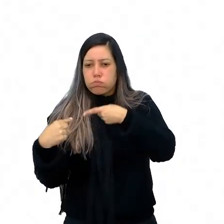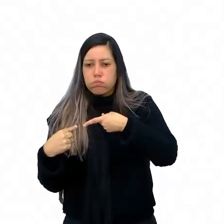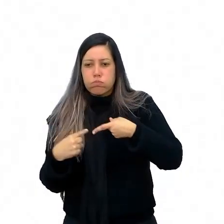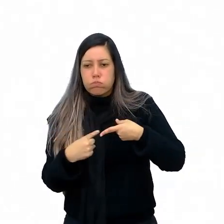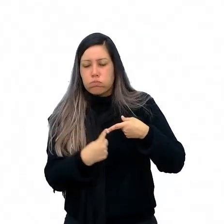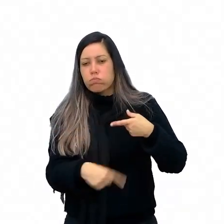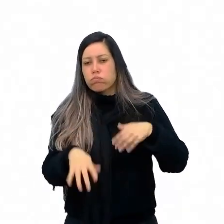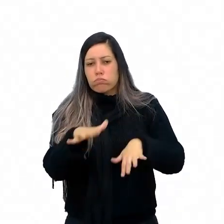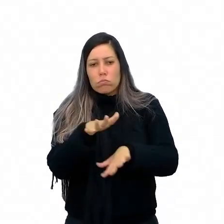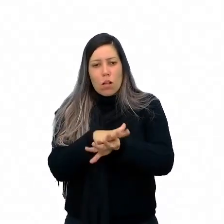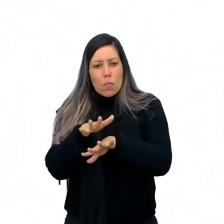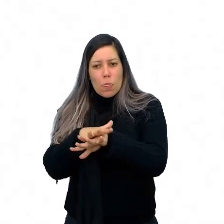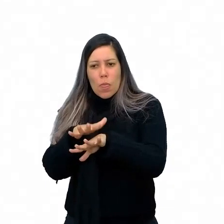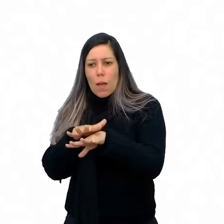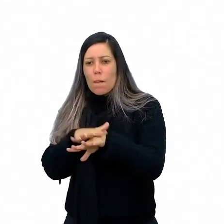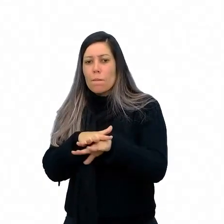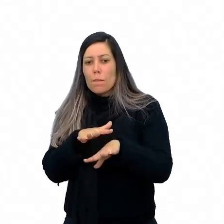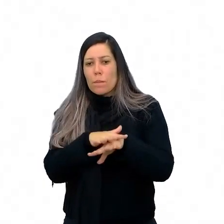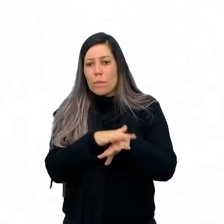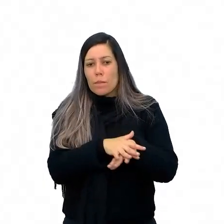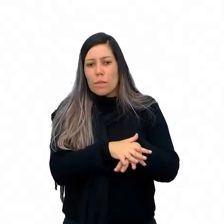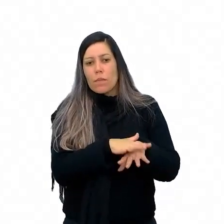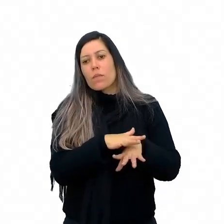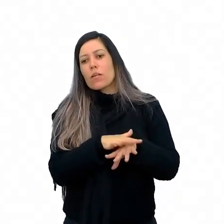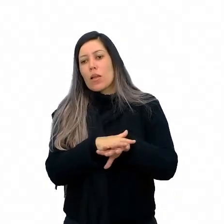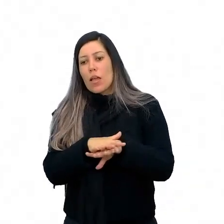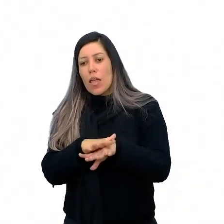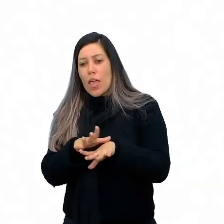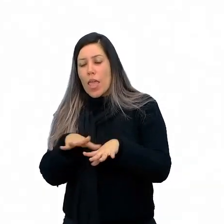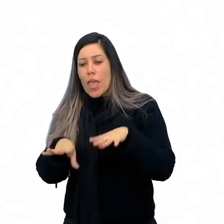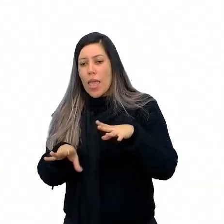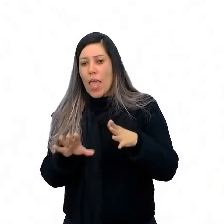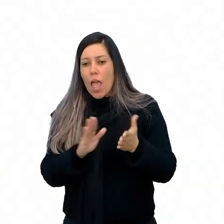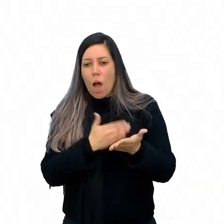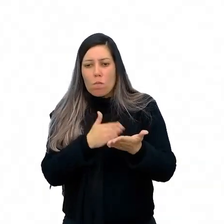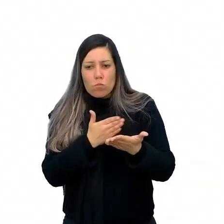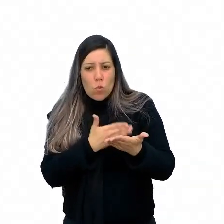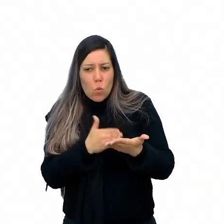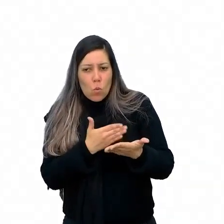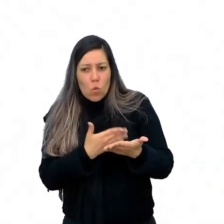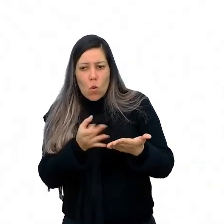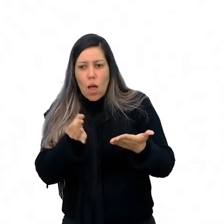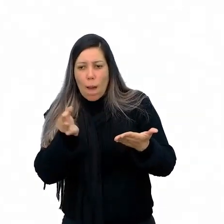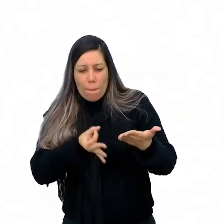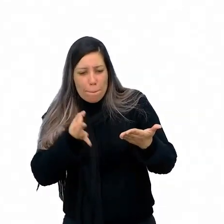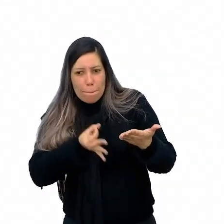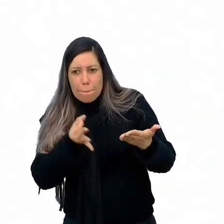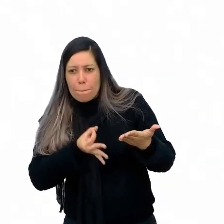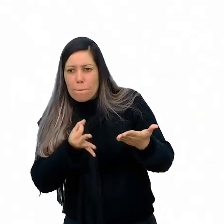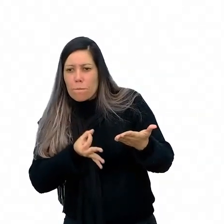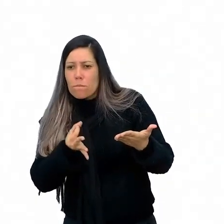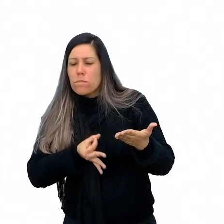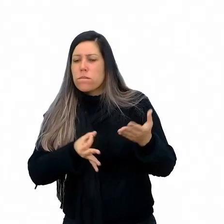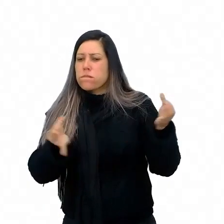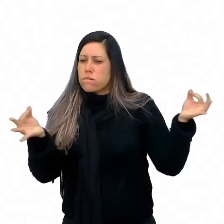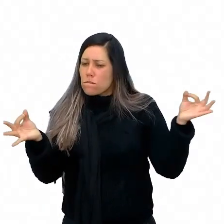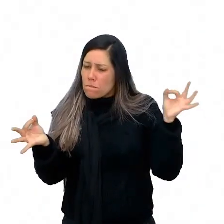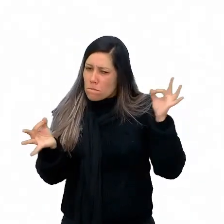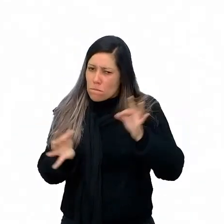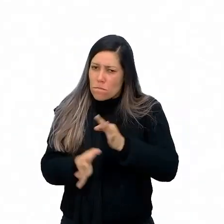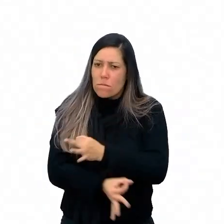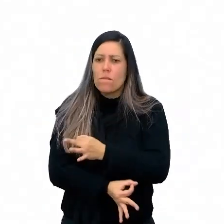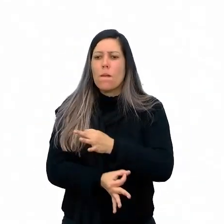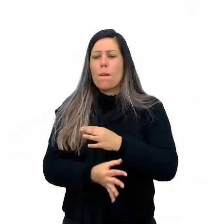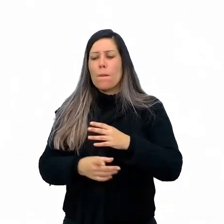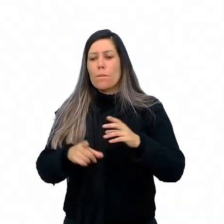item anterior, abordagens didático-pedagógicas adequadas, poderosas, eficientes, para que a